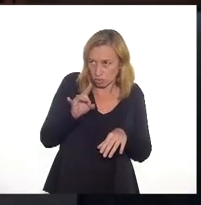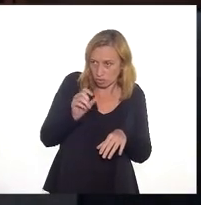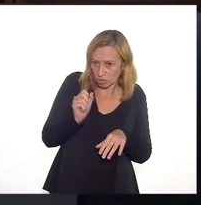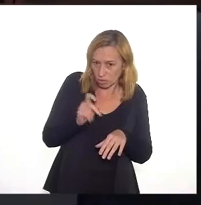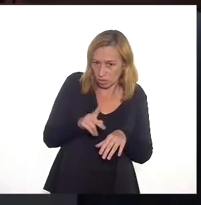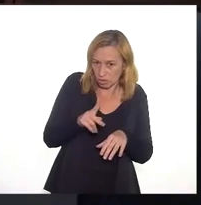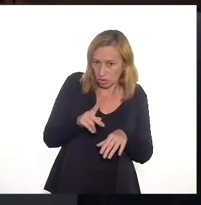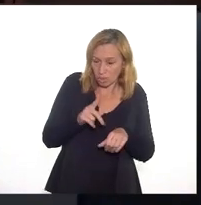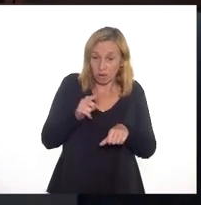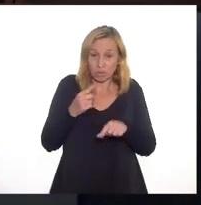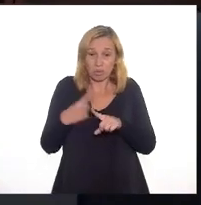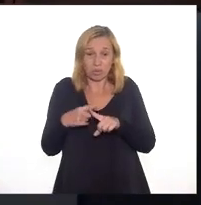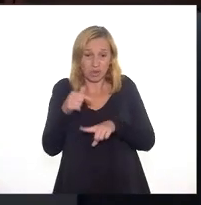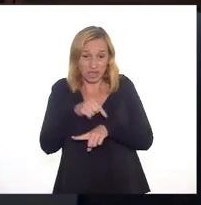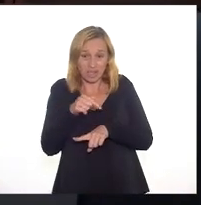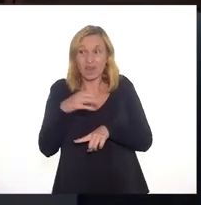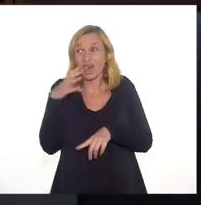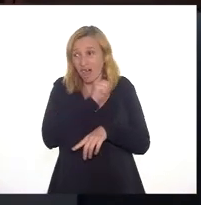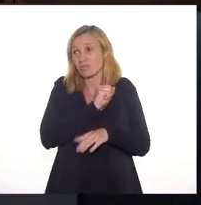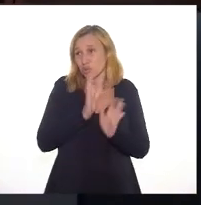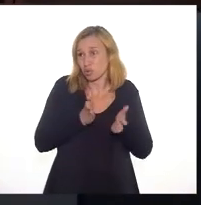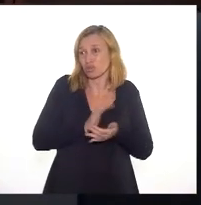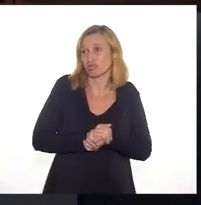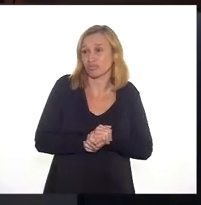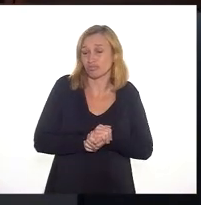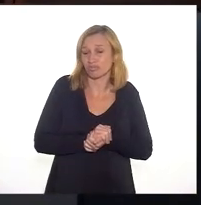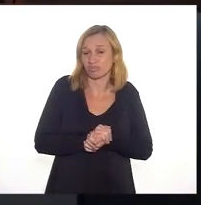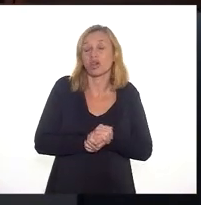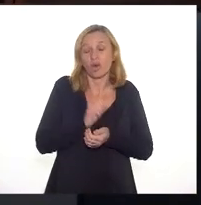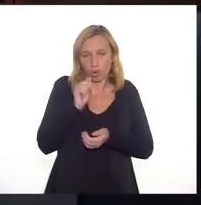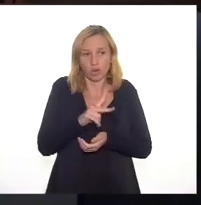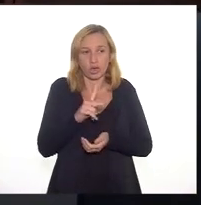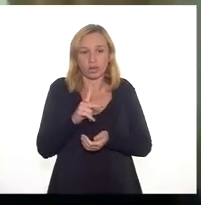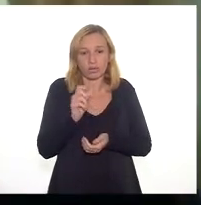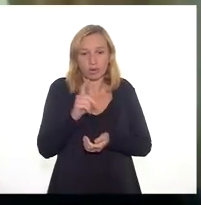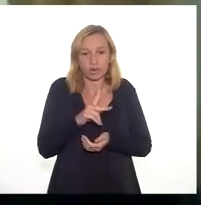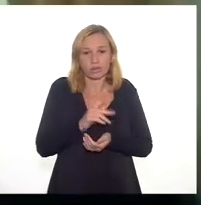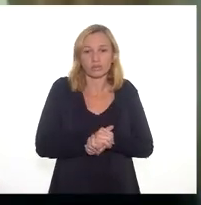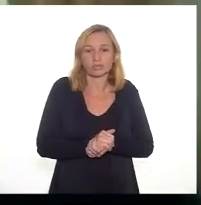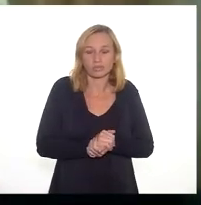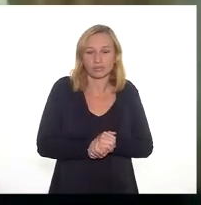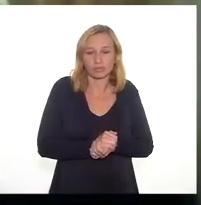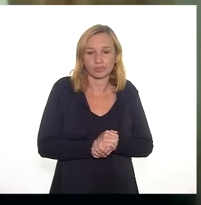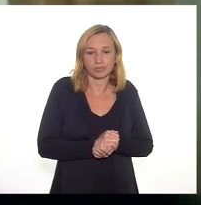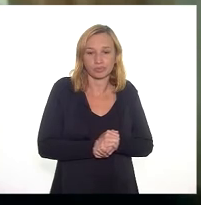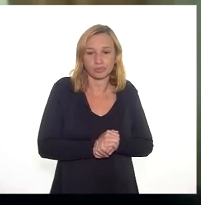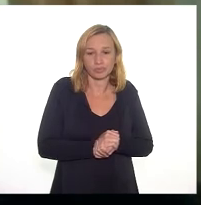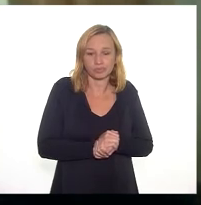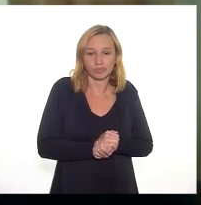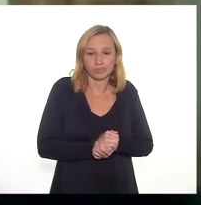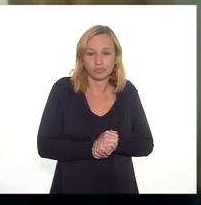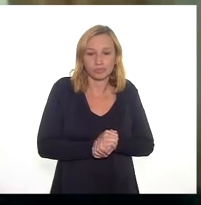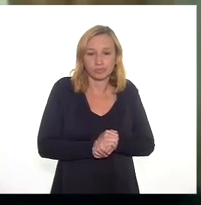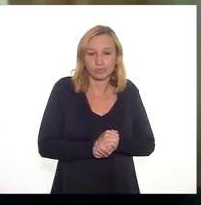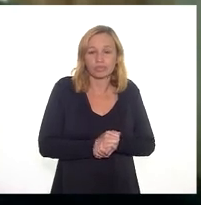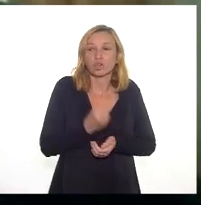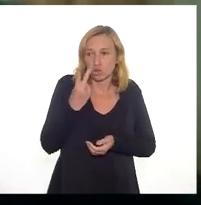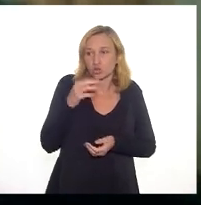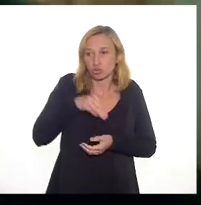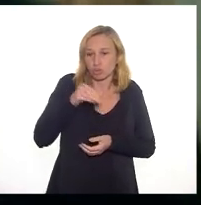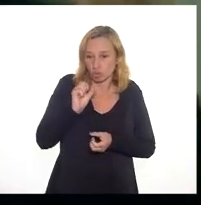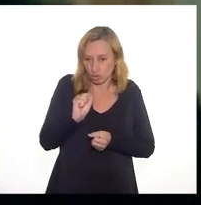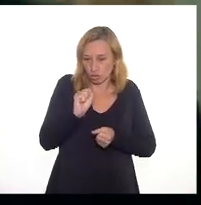que está posto aqui também vai ser muito rápido. Ok, presidente. Sem problema. A não ser que eu já, 2 minutinhos, já